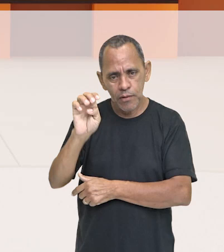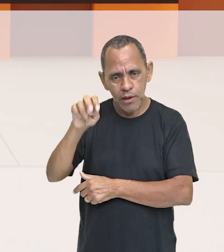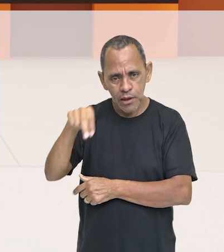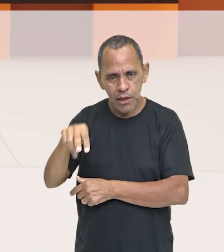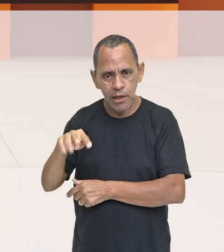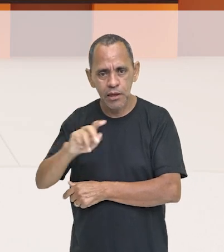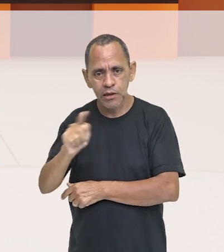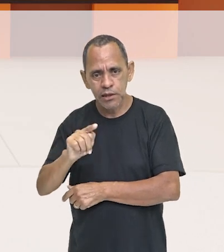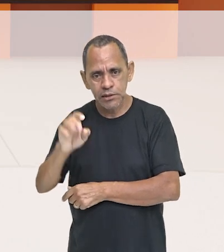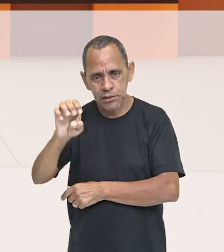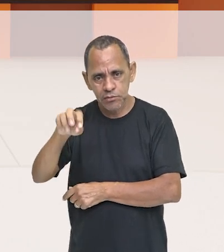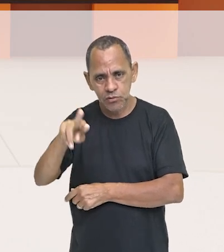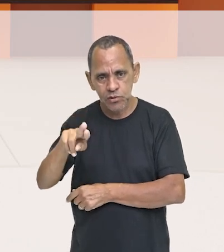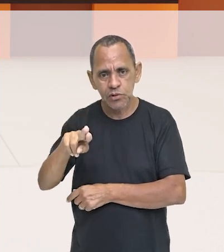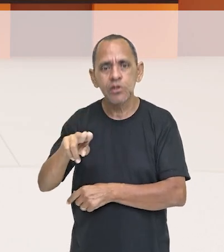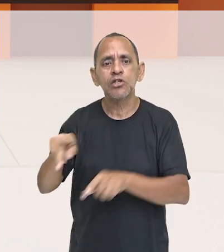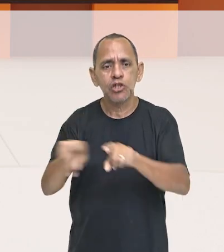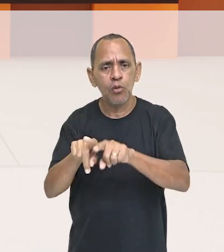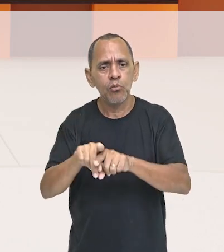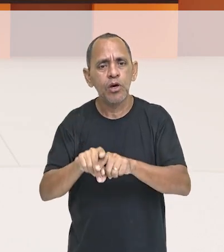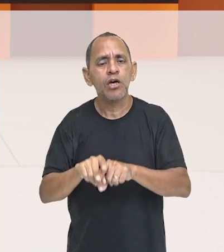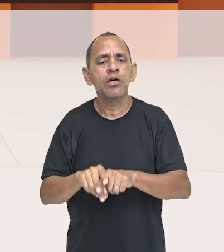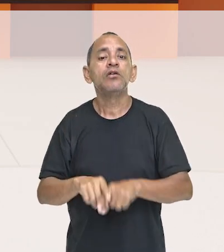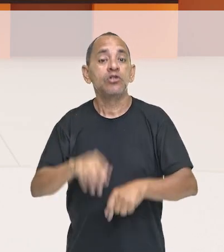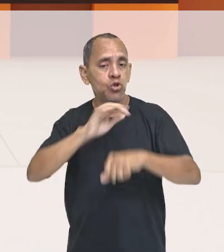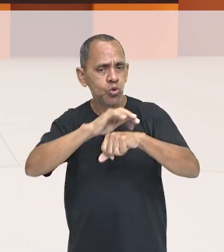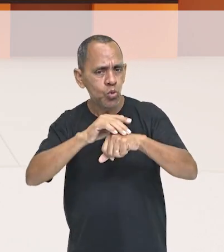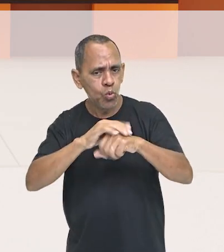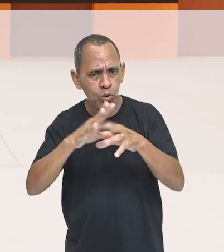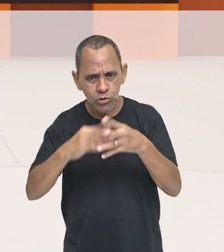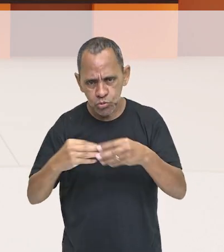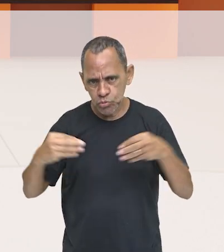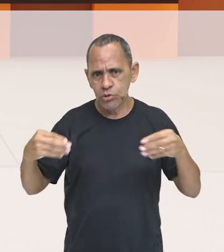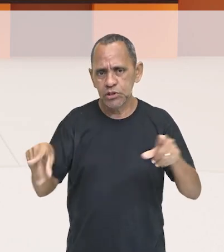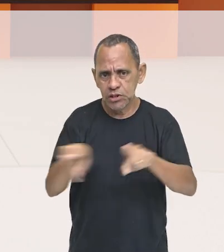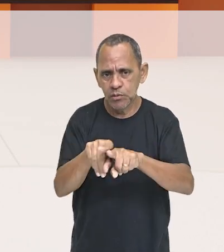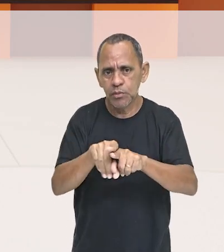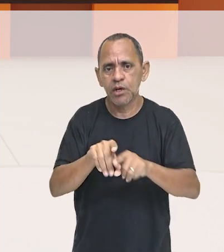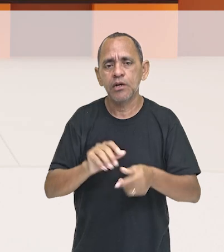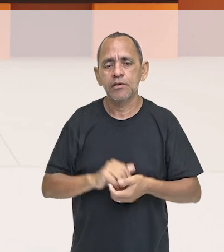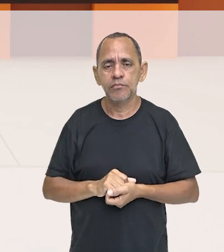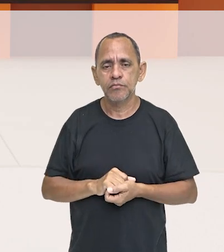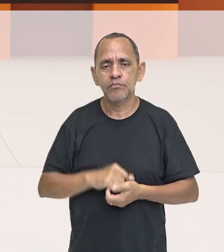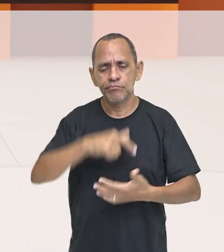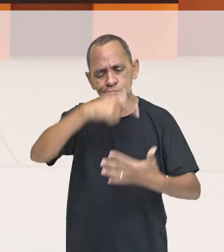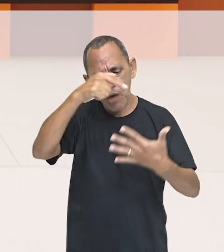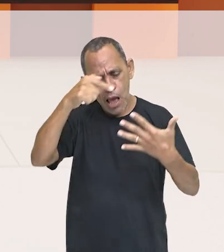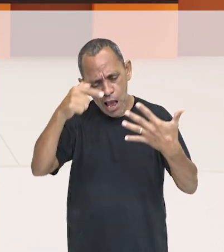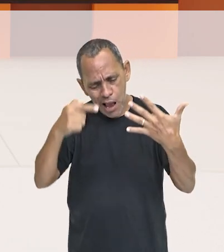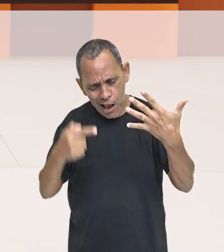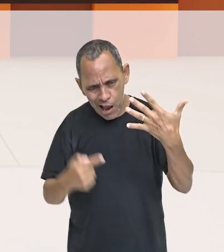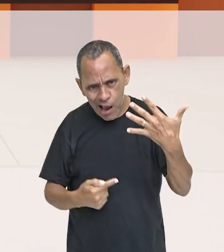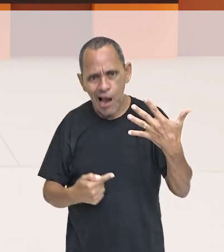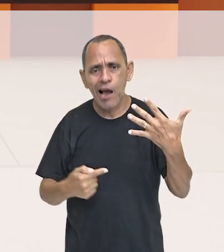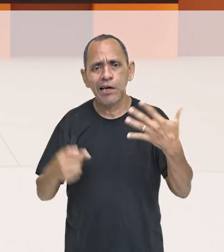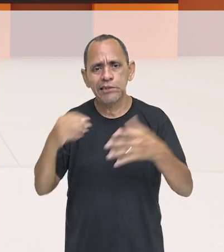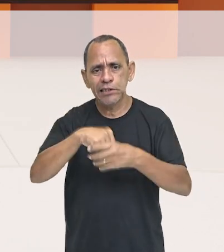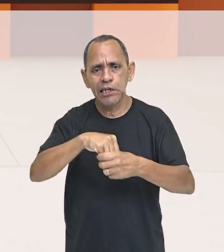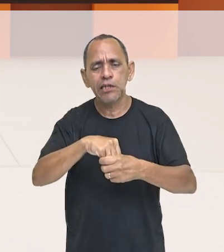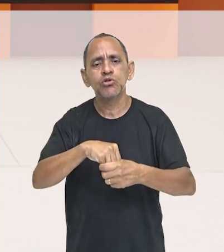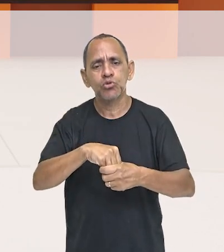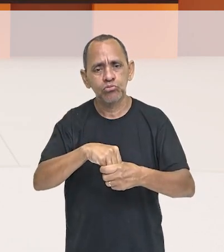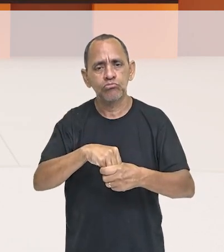trazer aquela cura para aquele problema. Então, estes são os elementos que estão aí